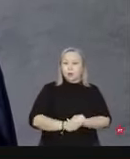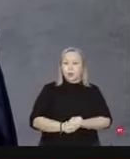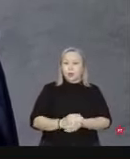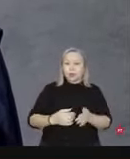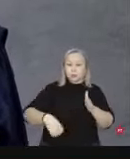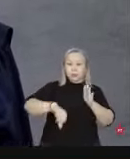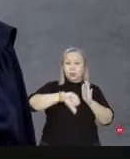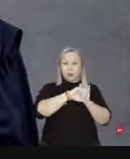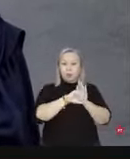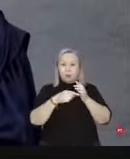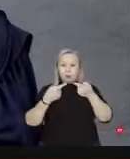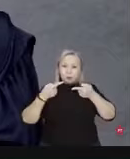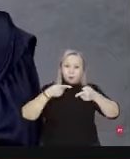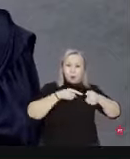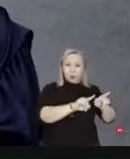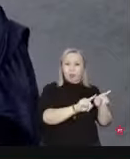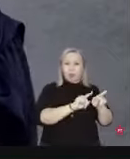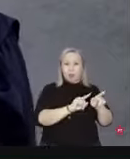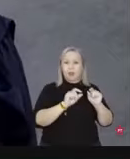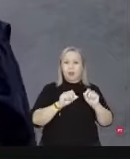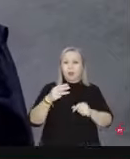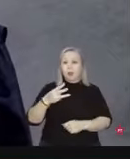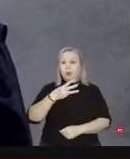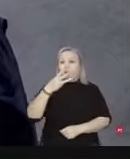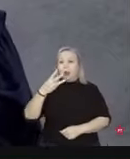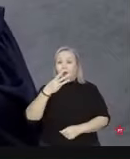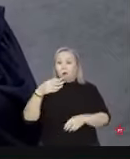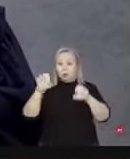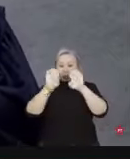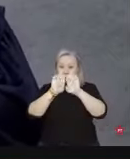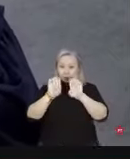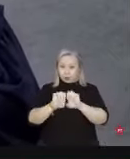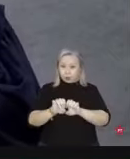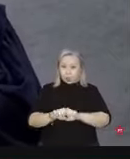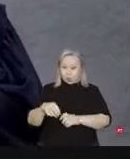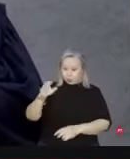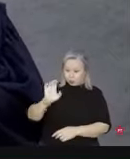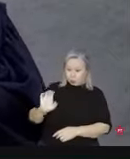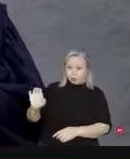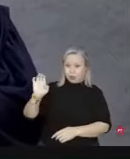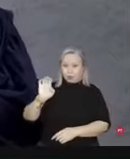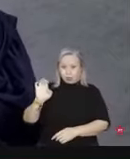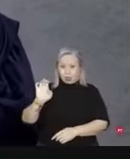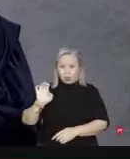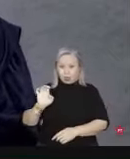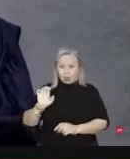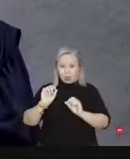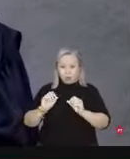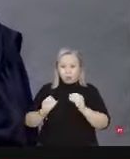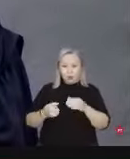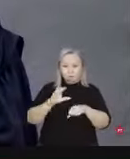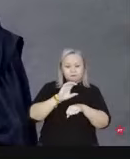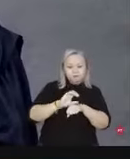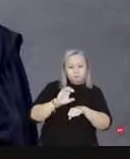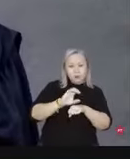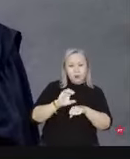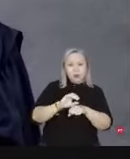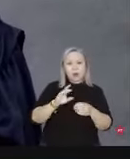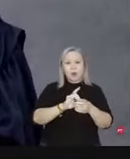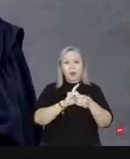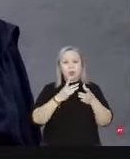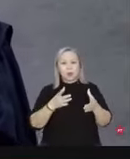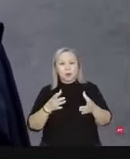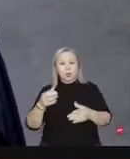criminosos ataques aos três grandes pilares de um Estado constitucional: a liberdade